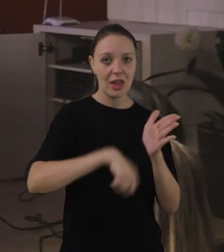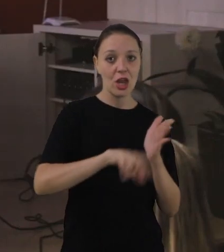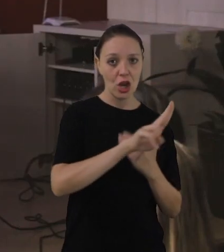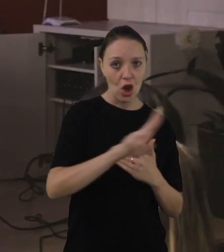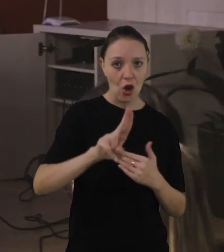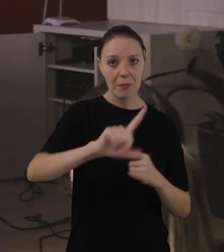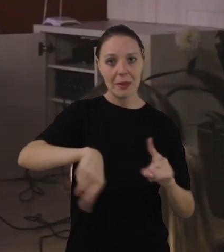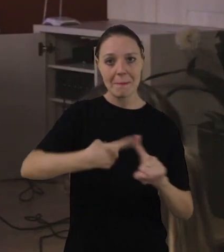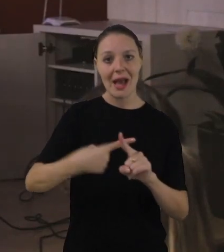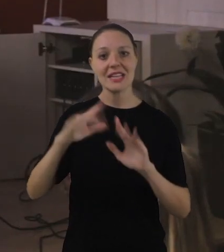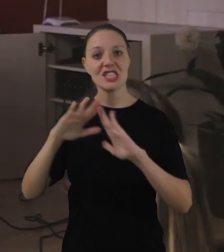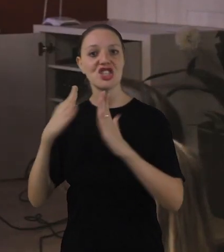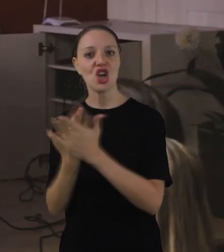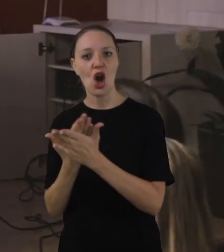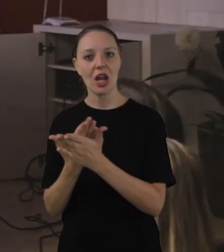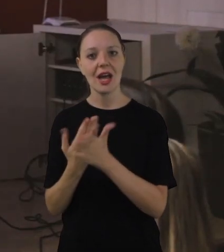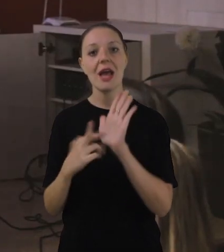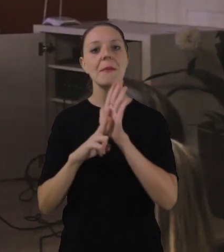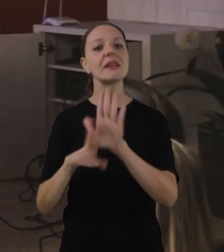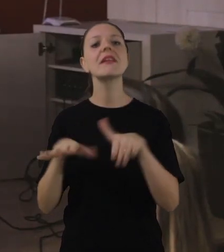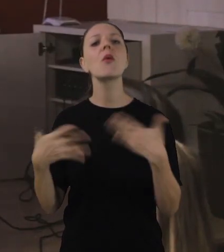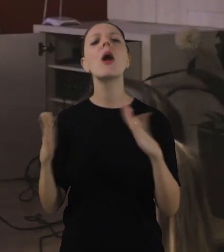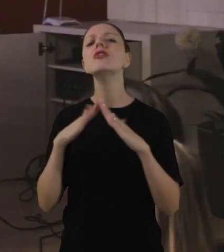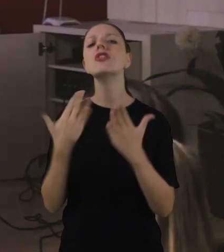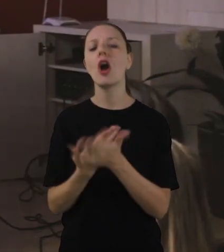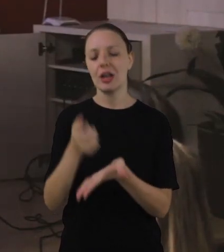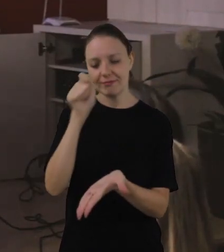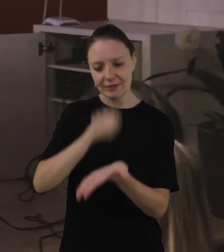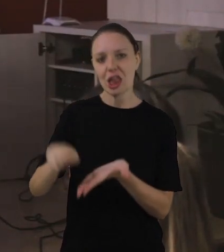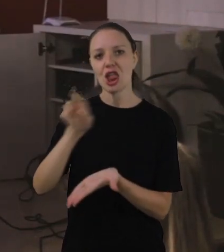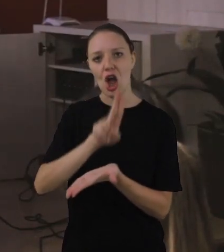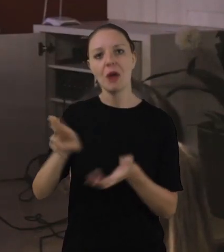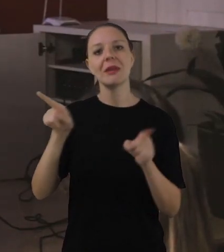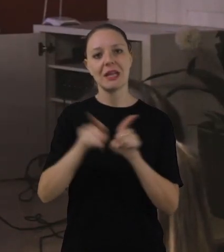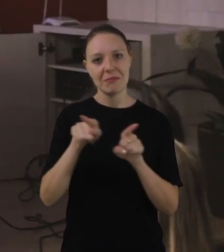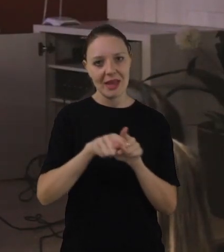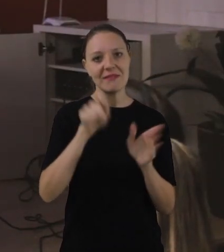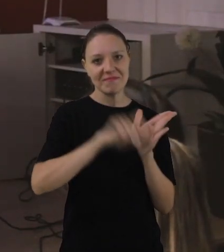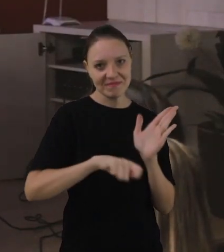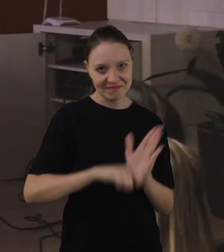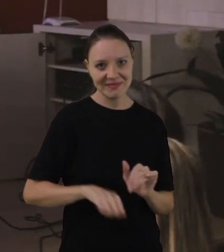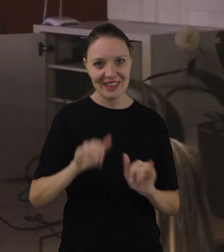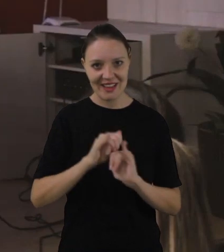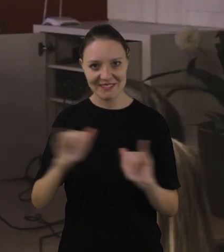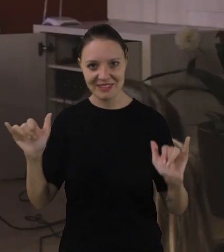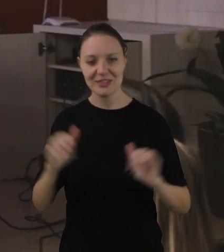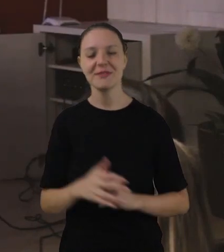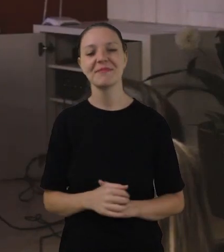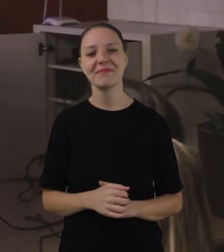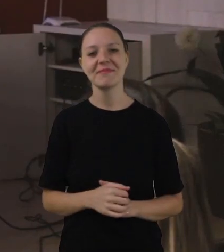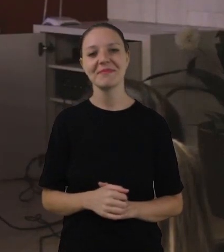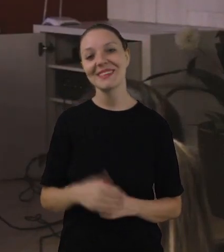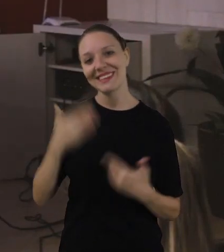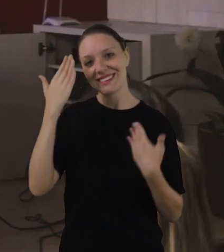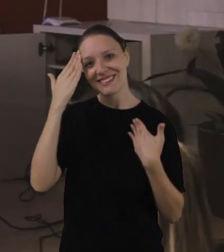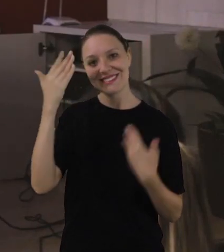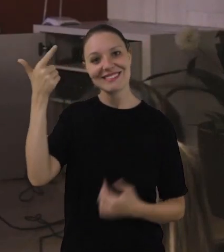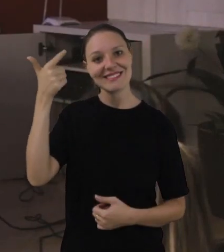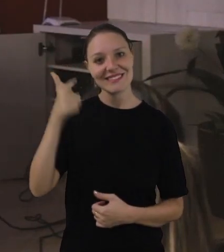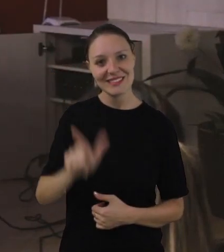vocês representam. Já está passando, tem em algum lugar, tá? Então, também já está registrado. Então, queremos agradecer mais uma